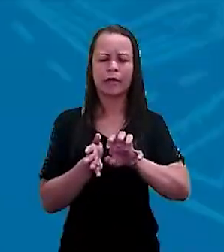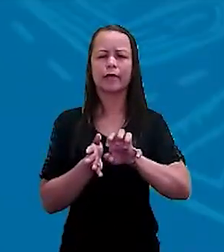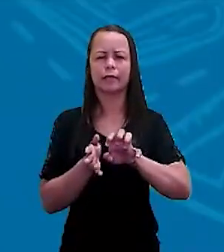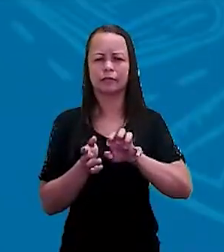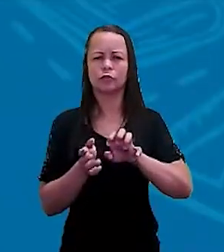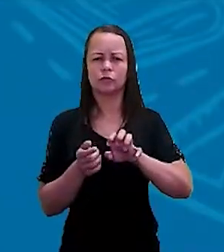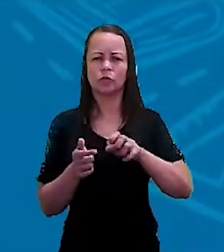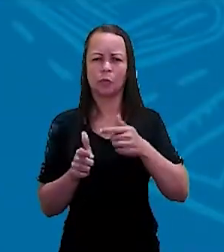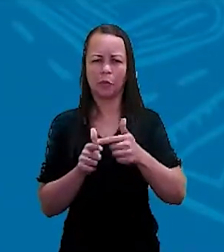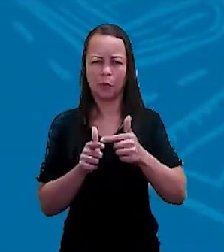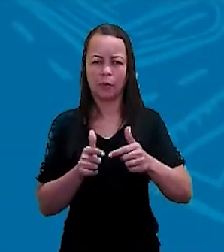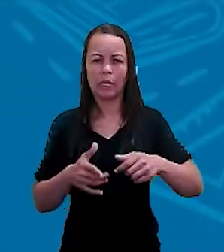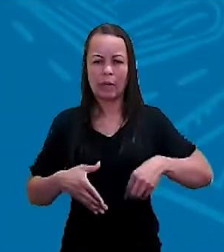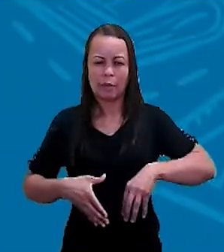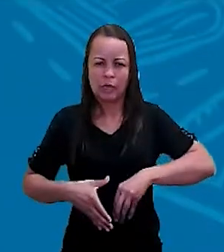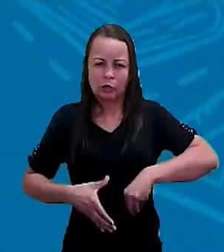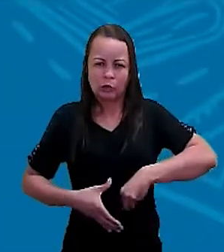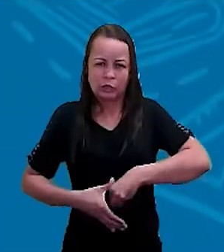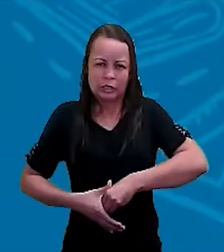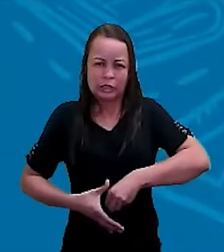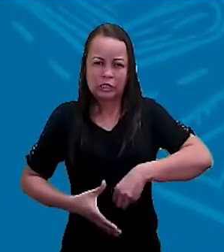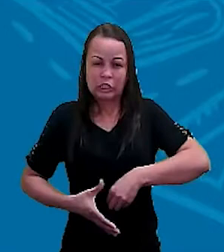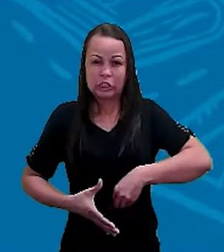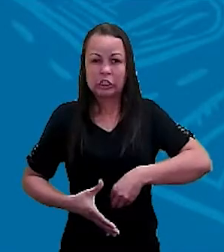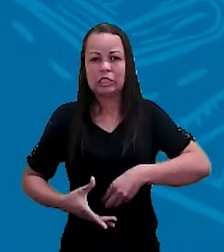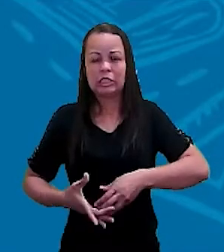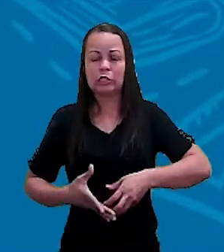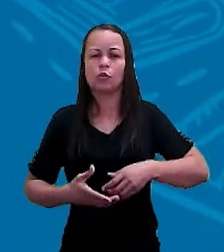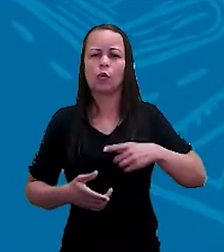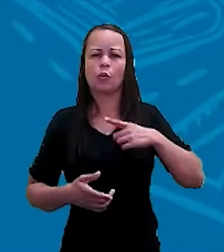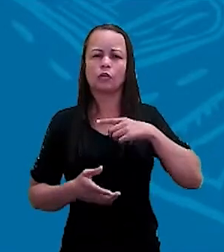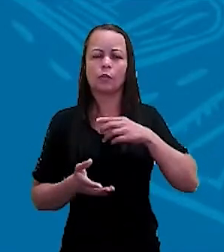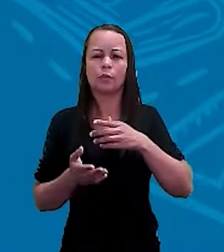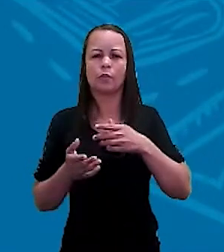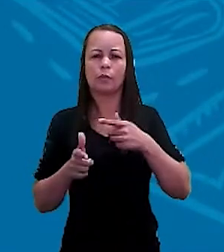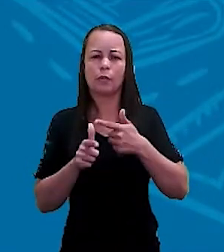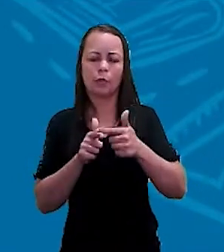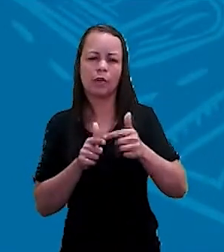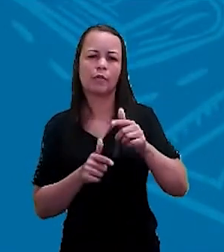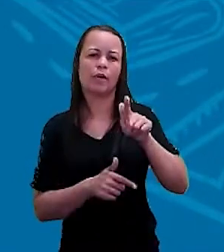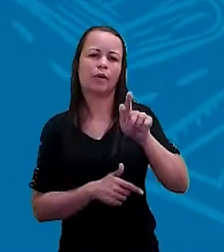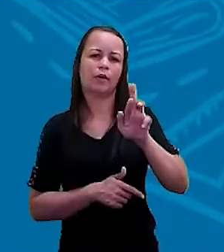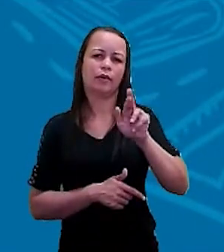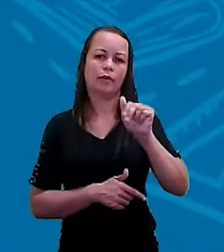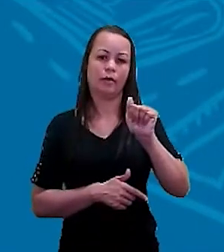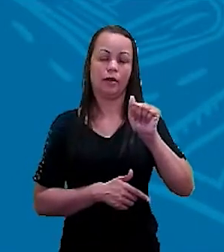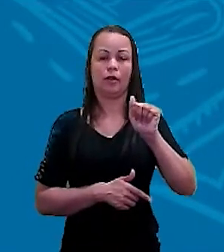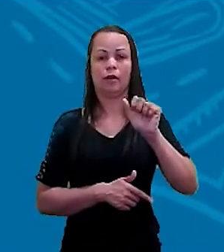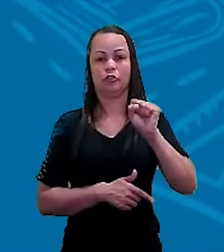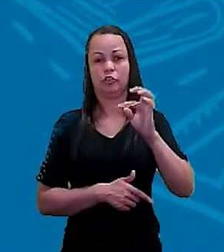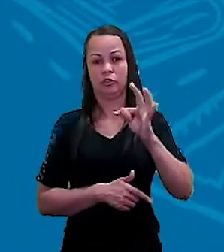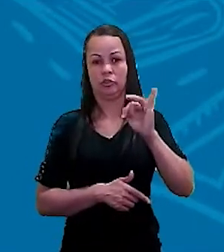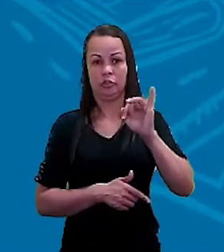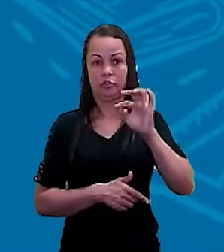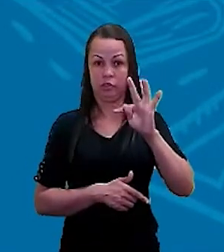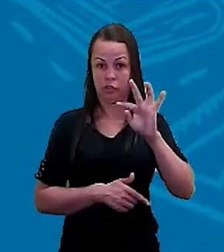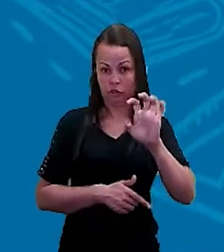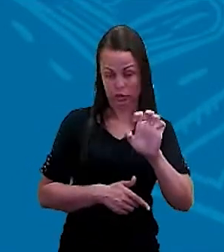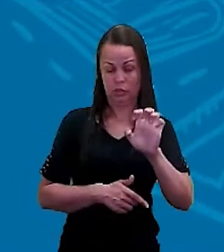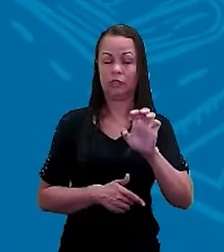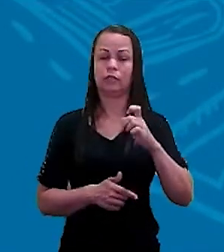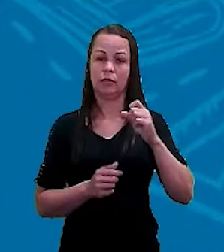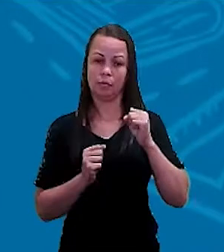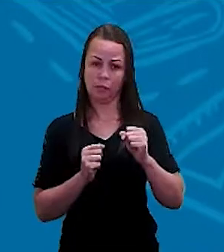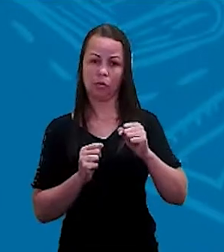né? Levando as pessoas, às vezes, até o tipo de problema de gastrite, e às vezes até mesmo problemas de úlceras, que podem se agravar para